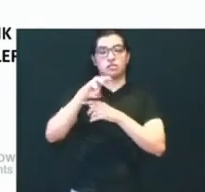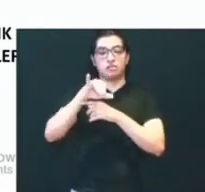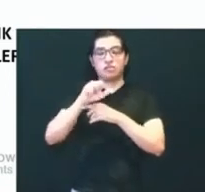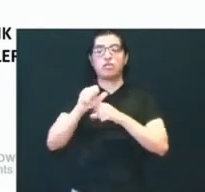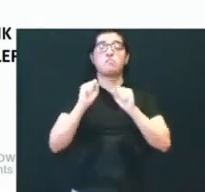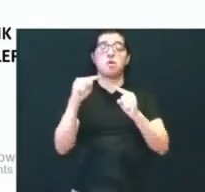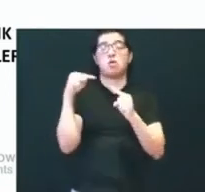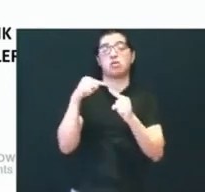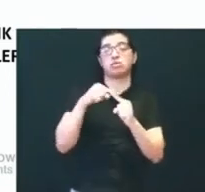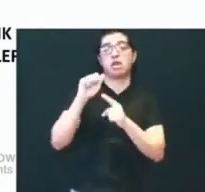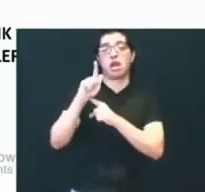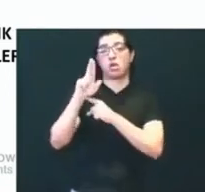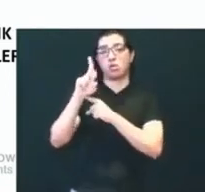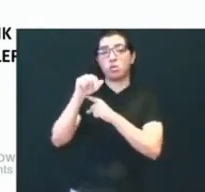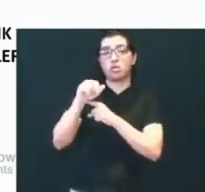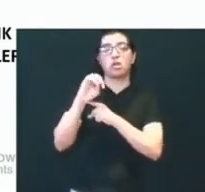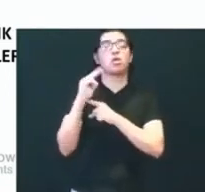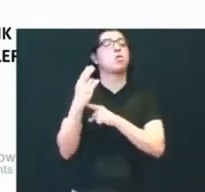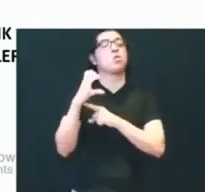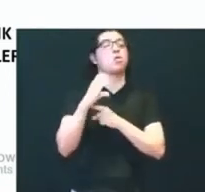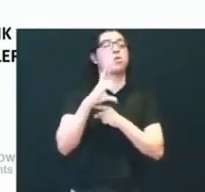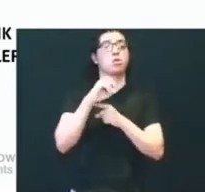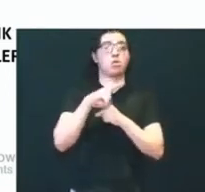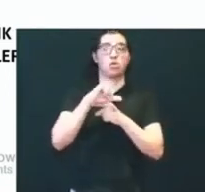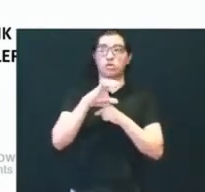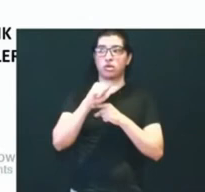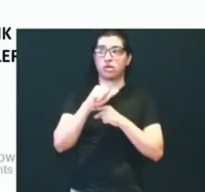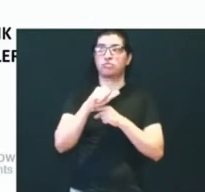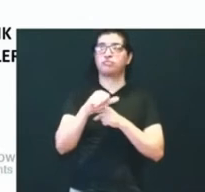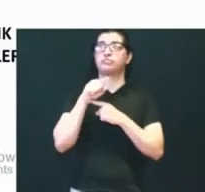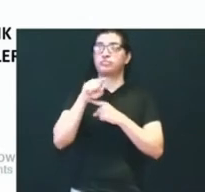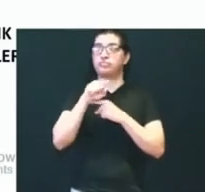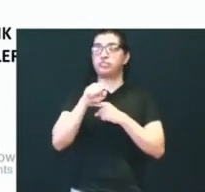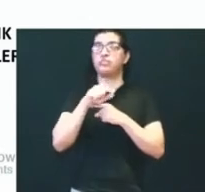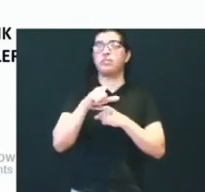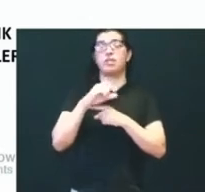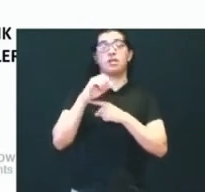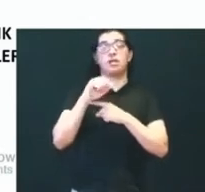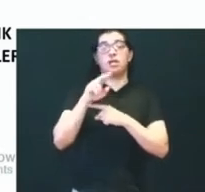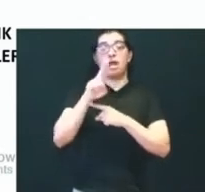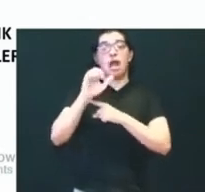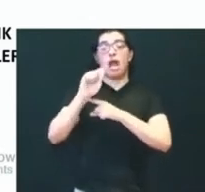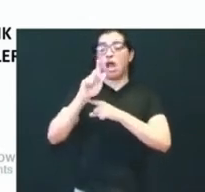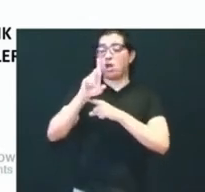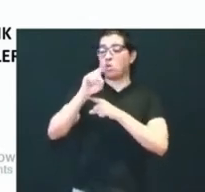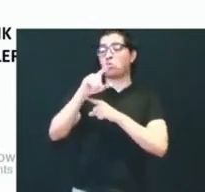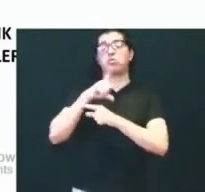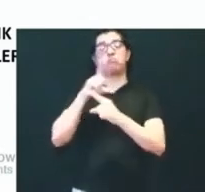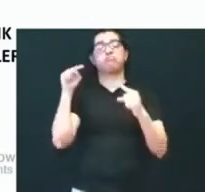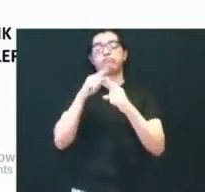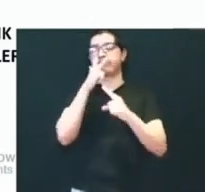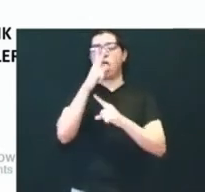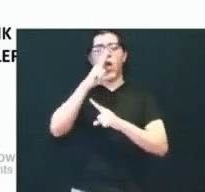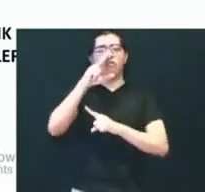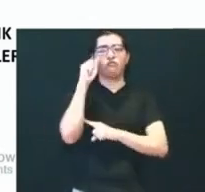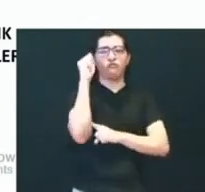aguda ou crônica. Esse termo agudo, a gente sempre associa com a